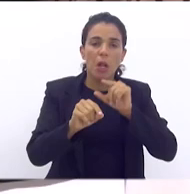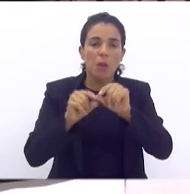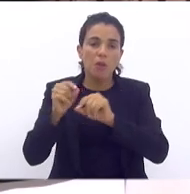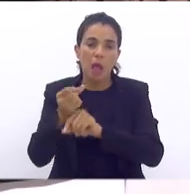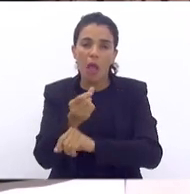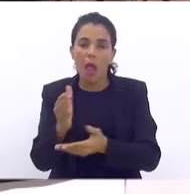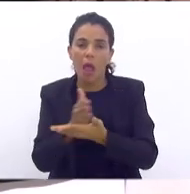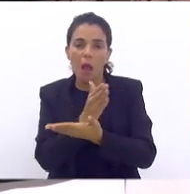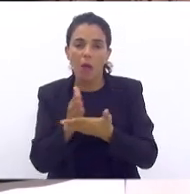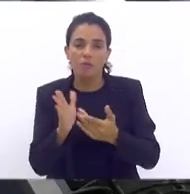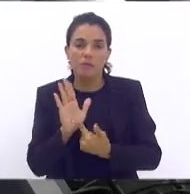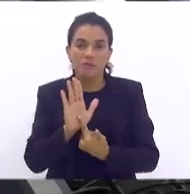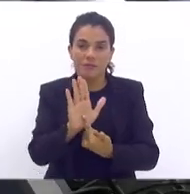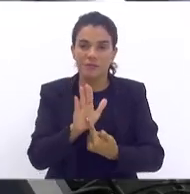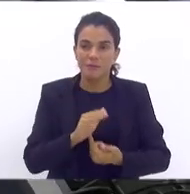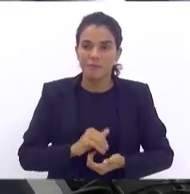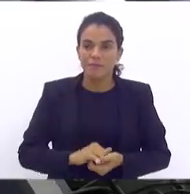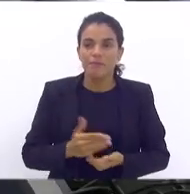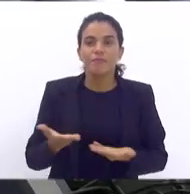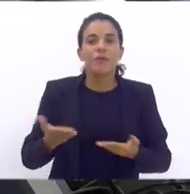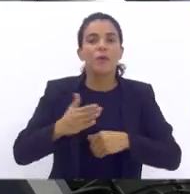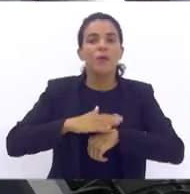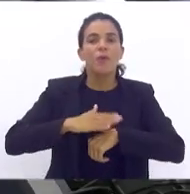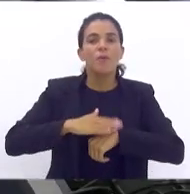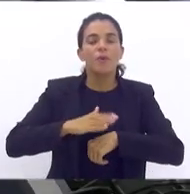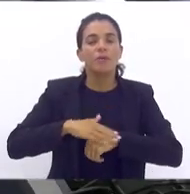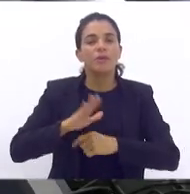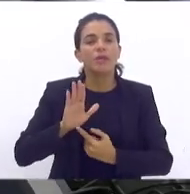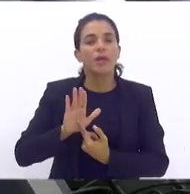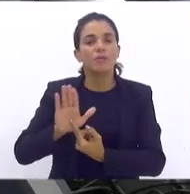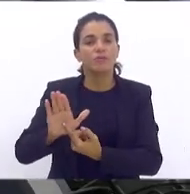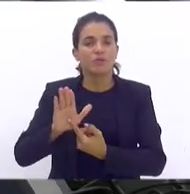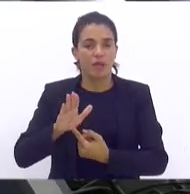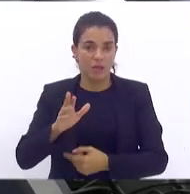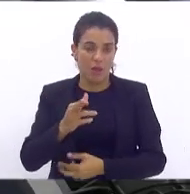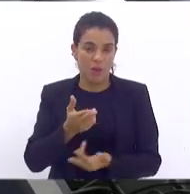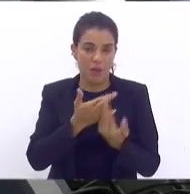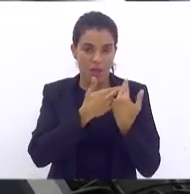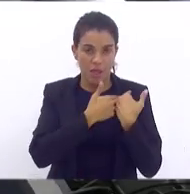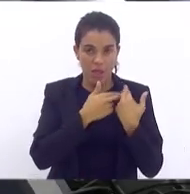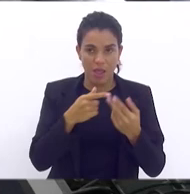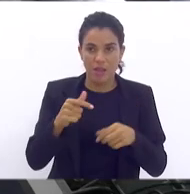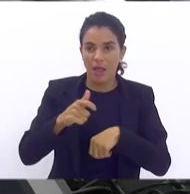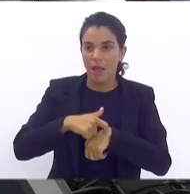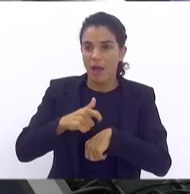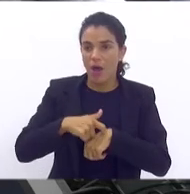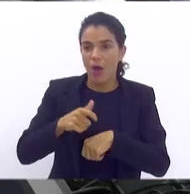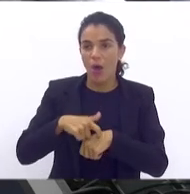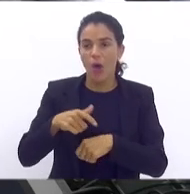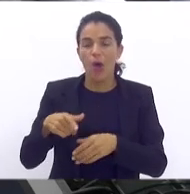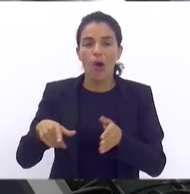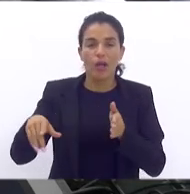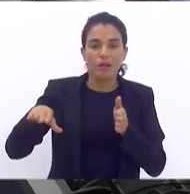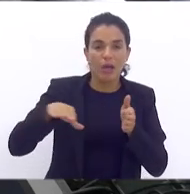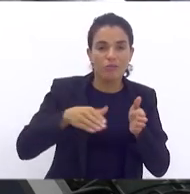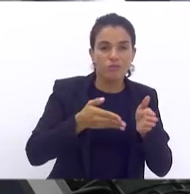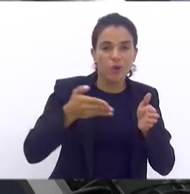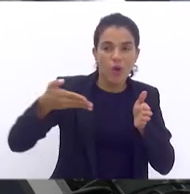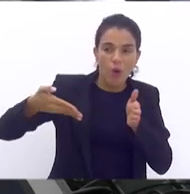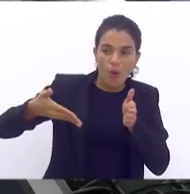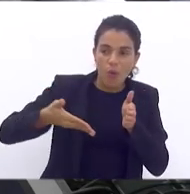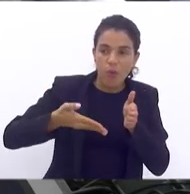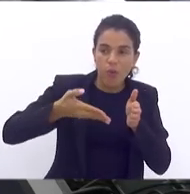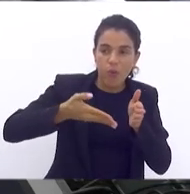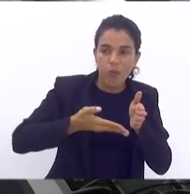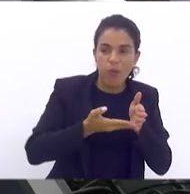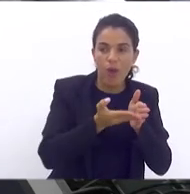essa comissão. Mas, doutor Jones, em que momento é apresentado esse responsável? É na hora do alfandegamento? É na hora da atracação? É na hora que ele entra